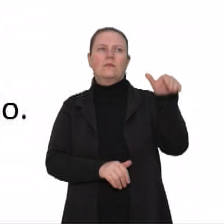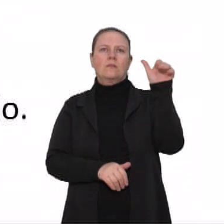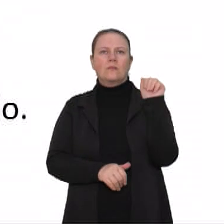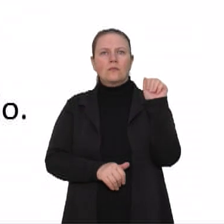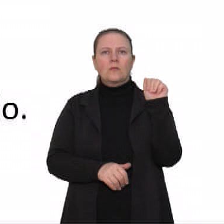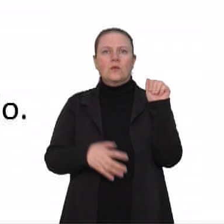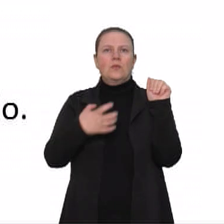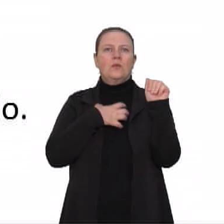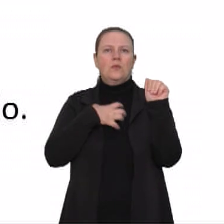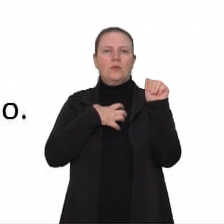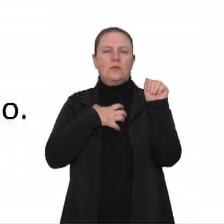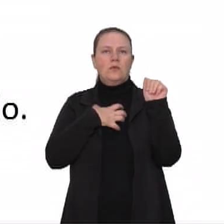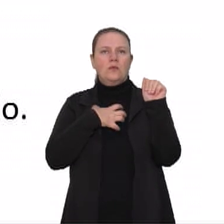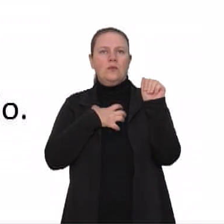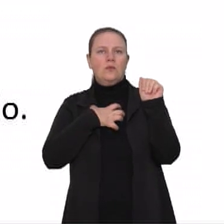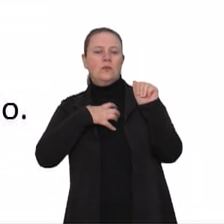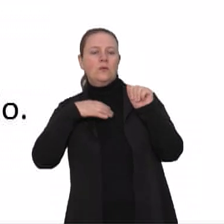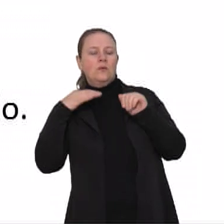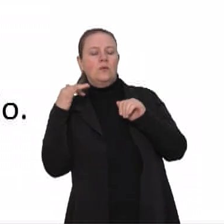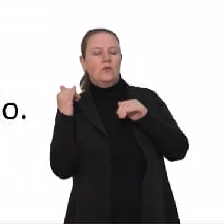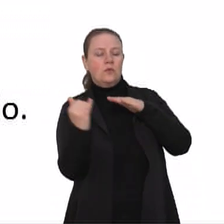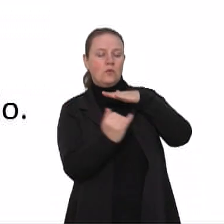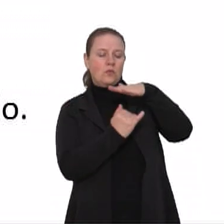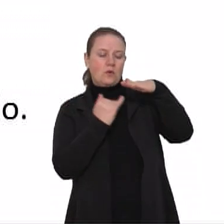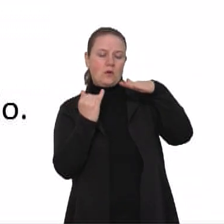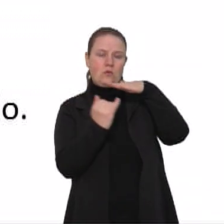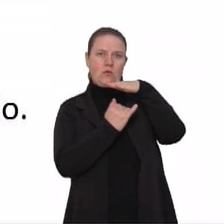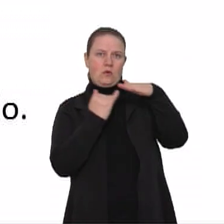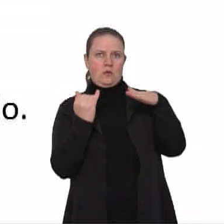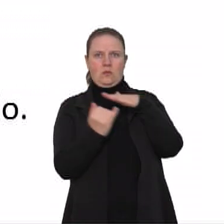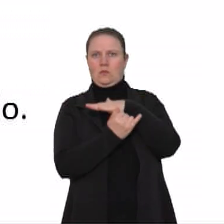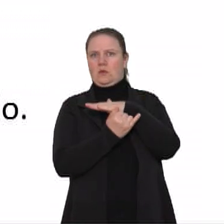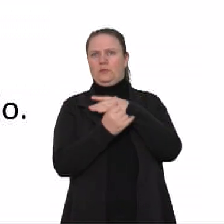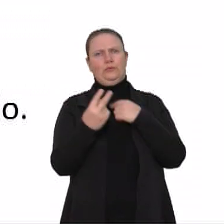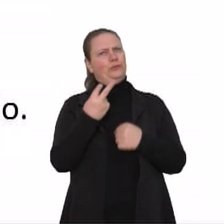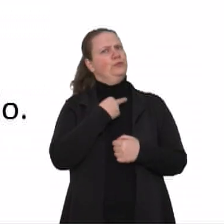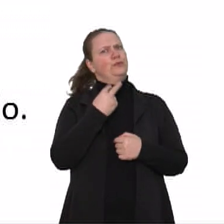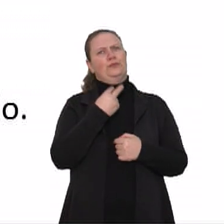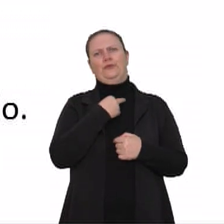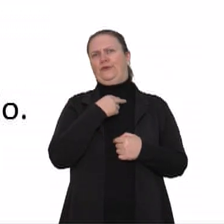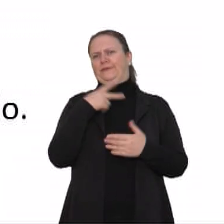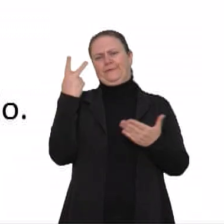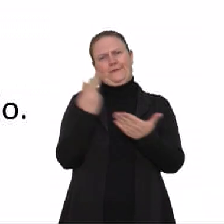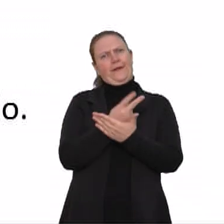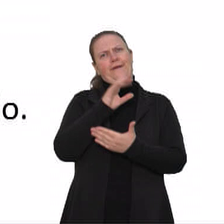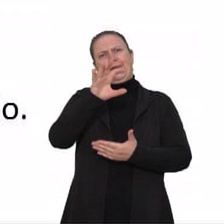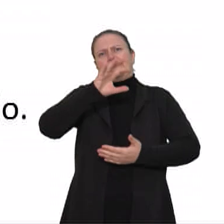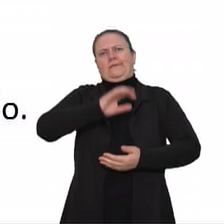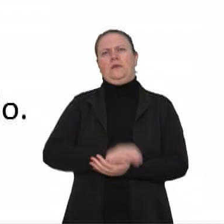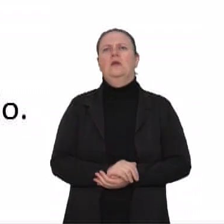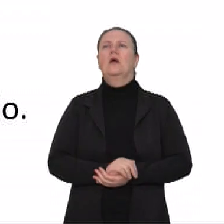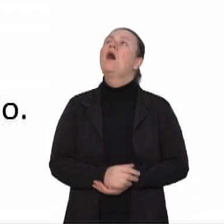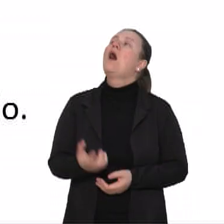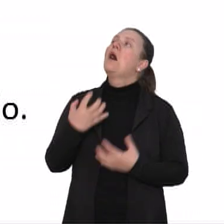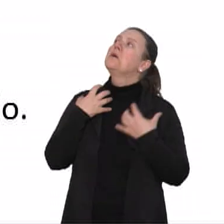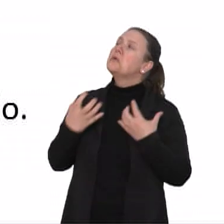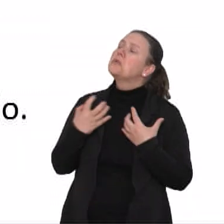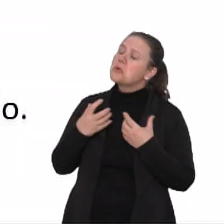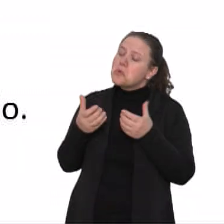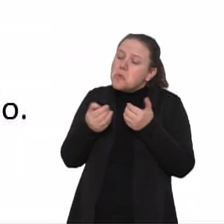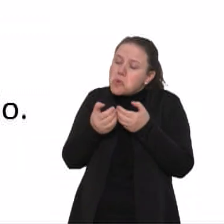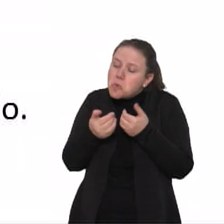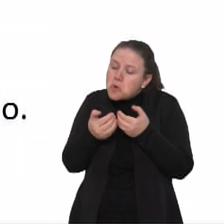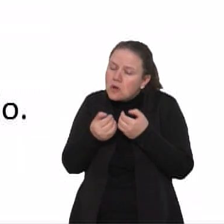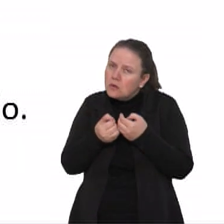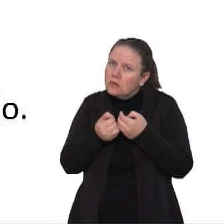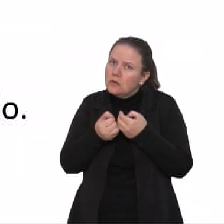modo informal, sem se preocupar com as regras da norma padrão. Ah, mas eu quero escrever sobre videogames.